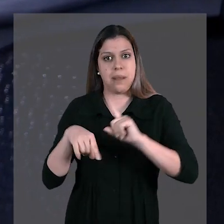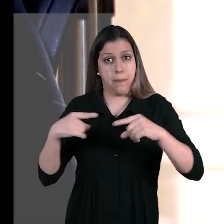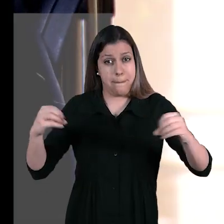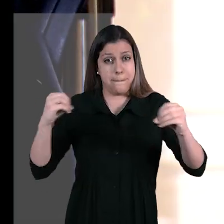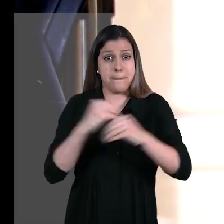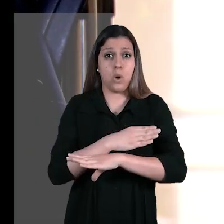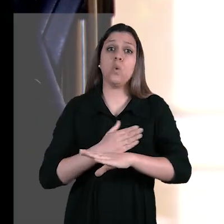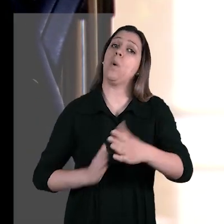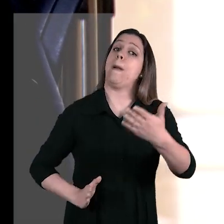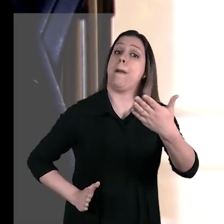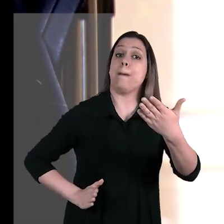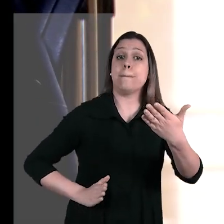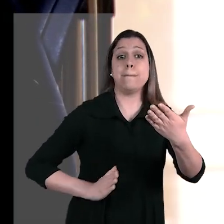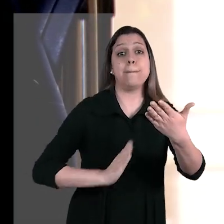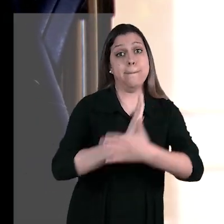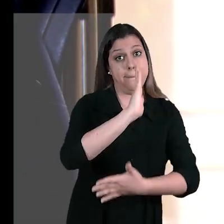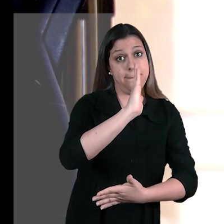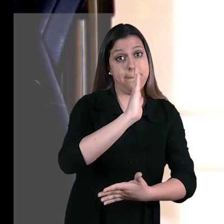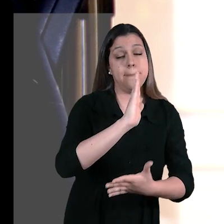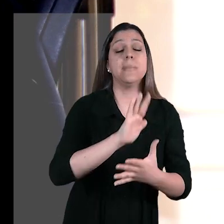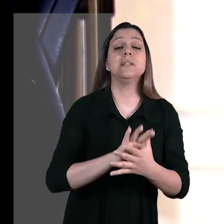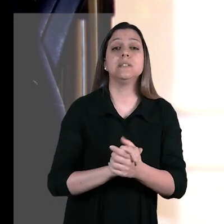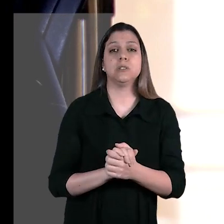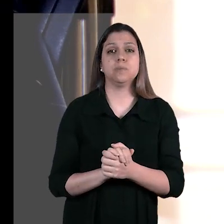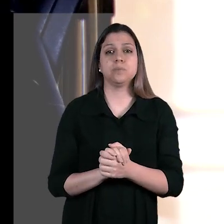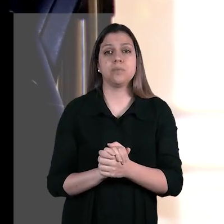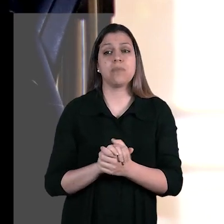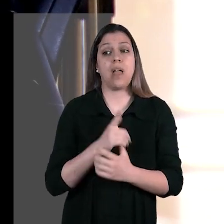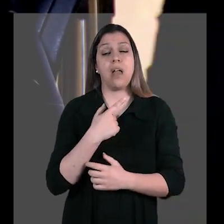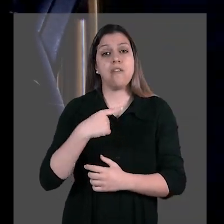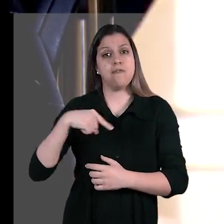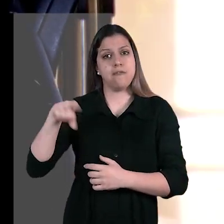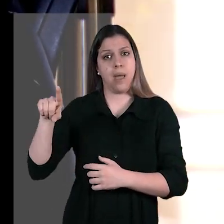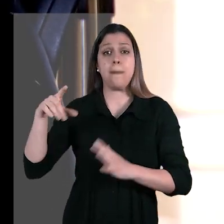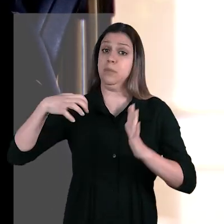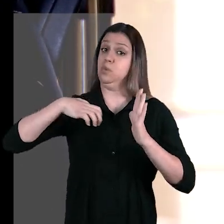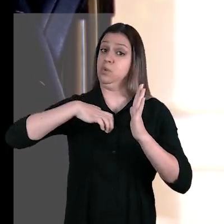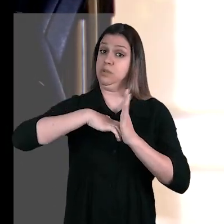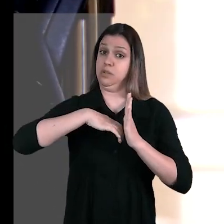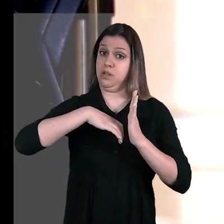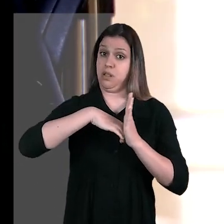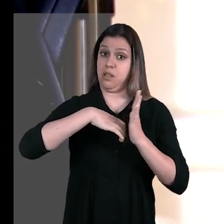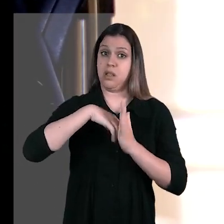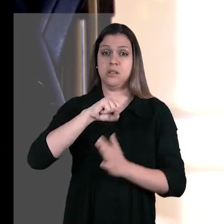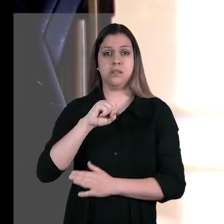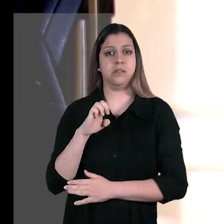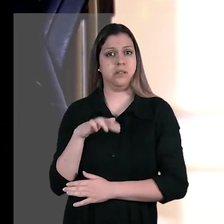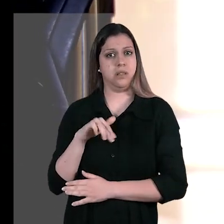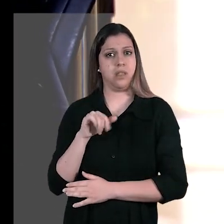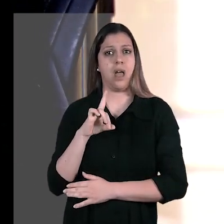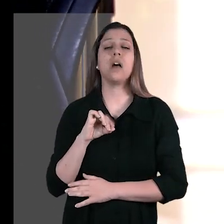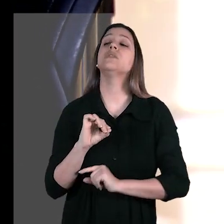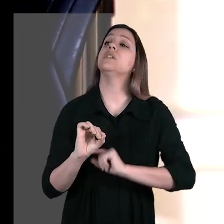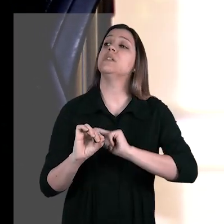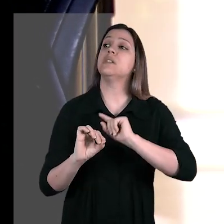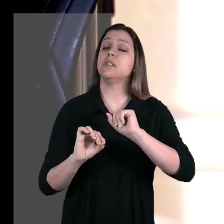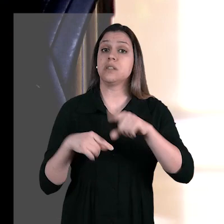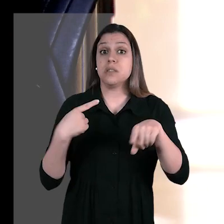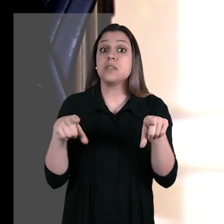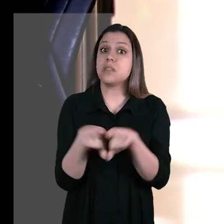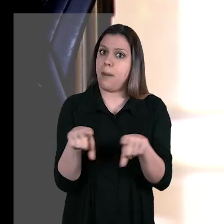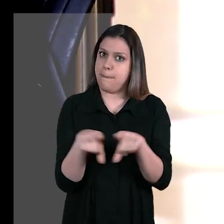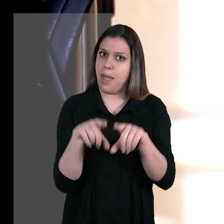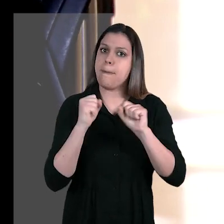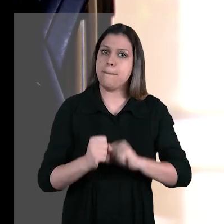aprovado, né, fazem-se as emendas, vai para o Senado. O Senado também pode fazer